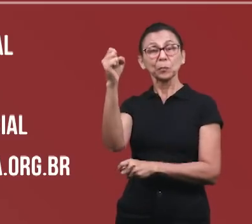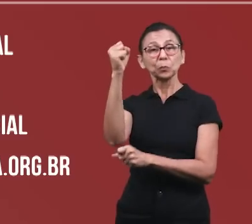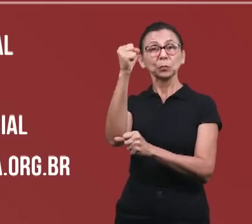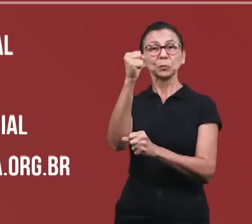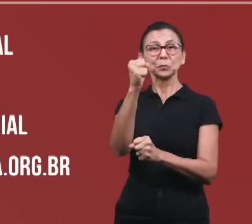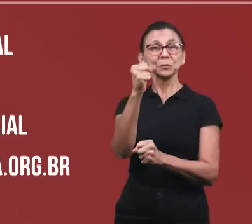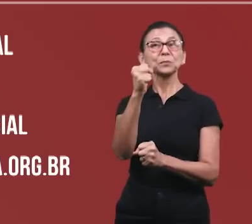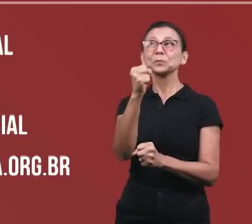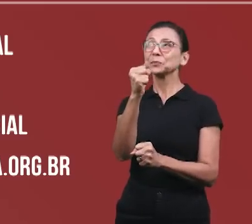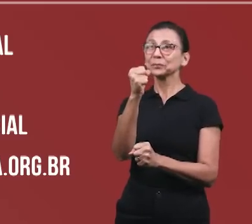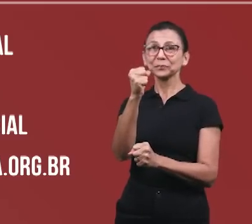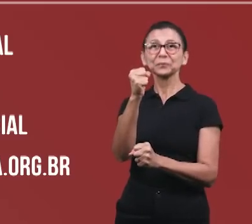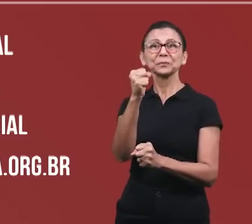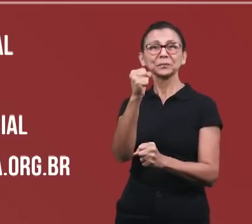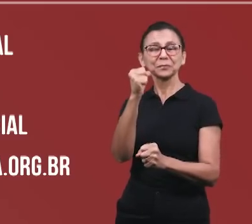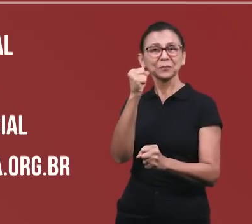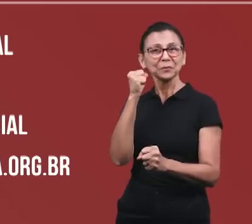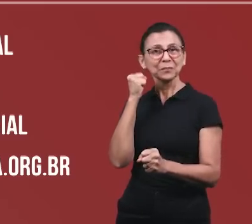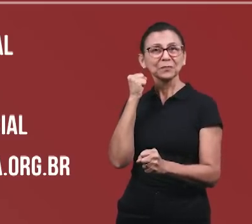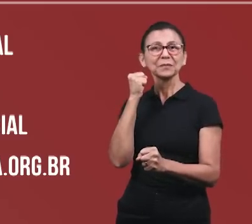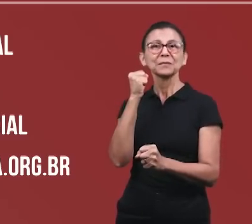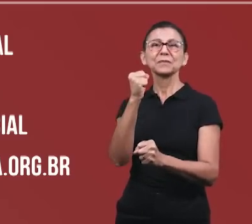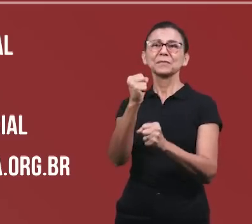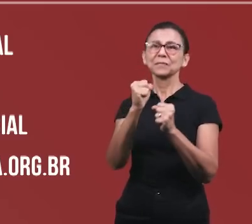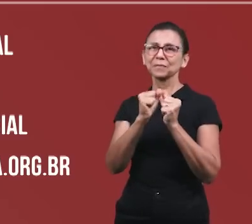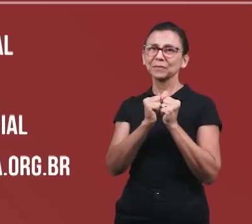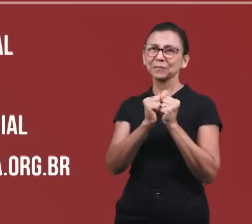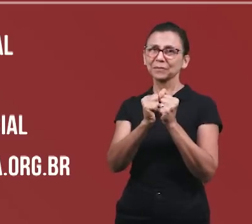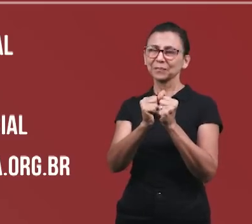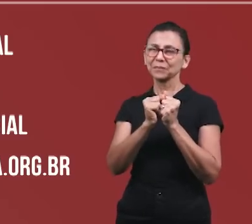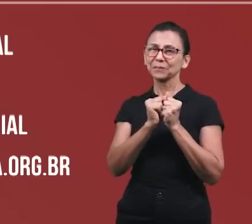Ele é Deus